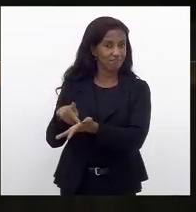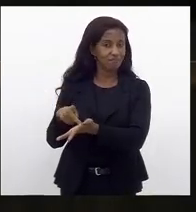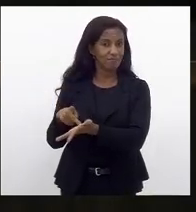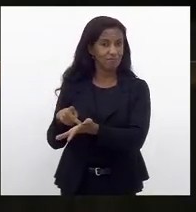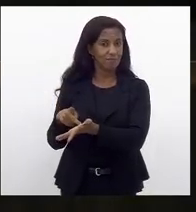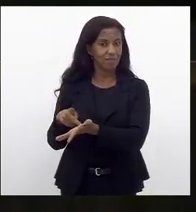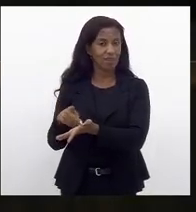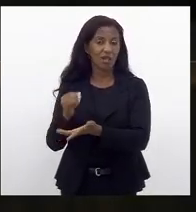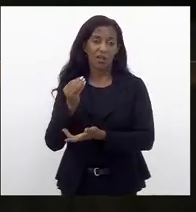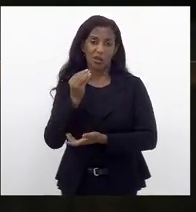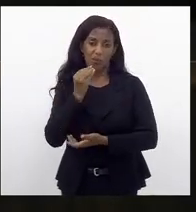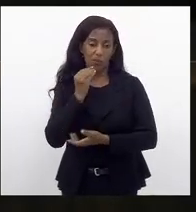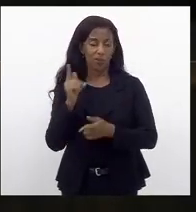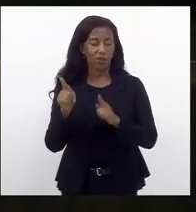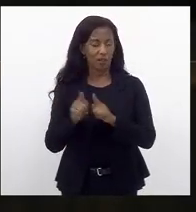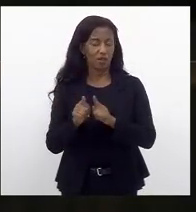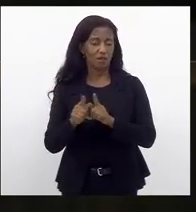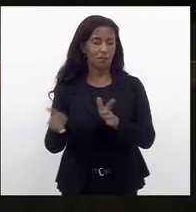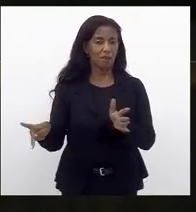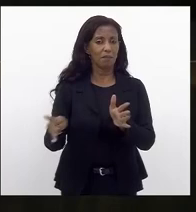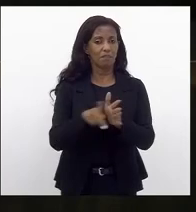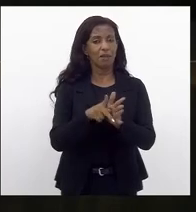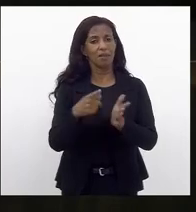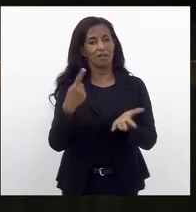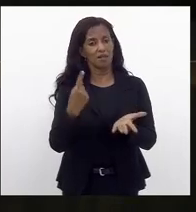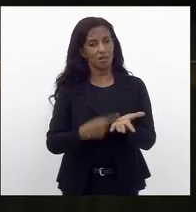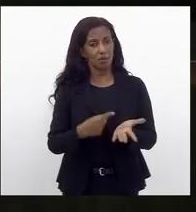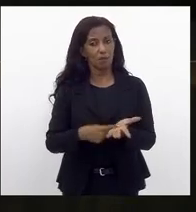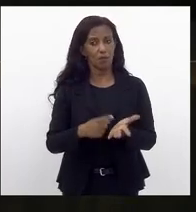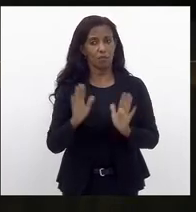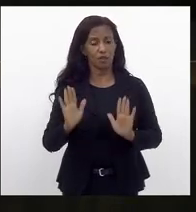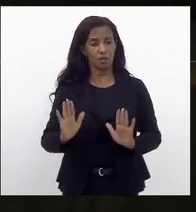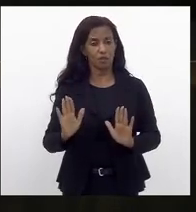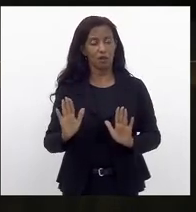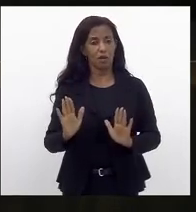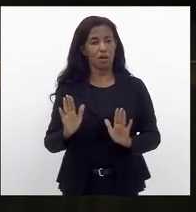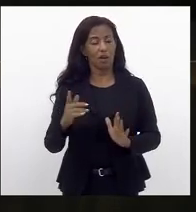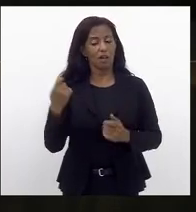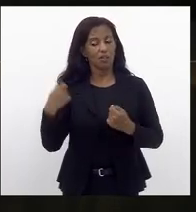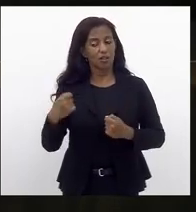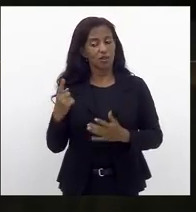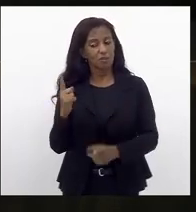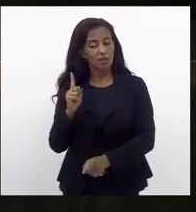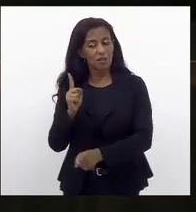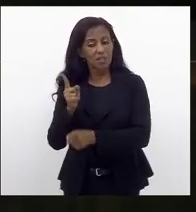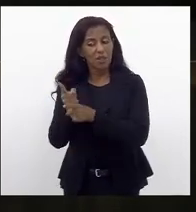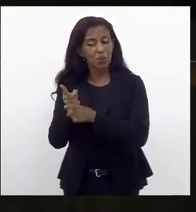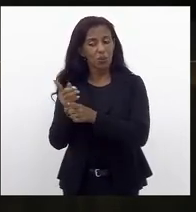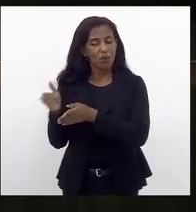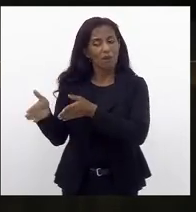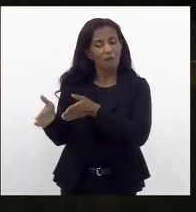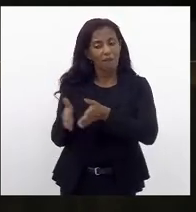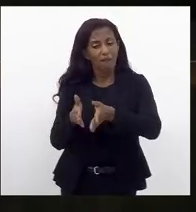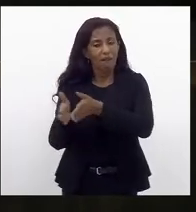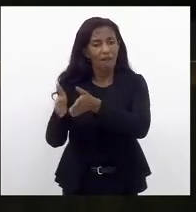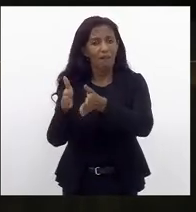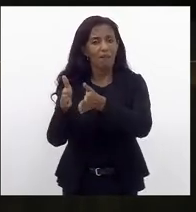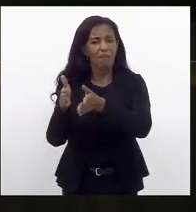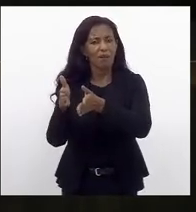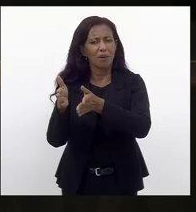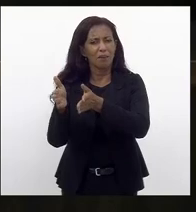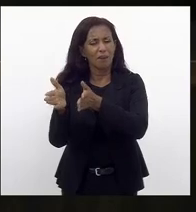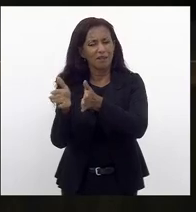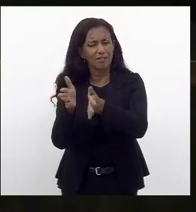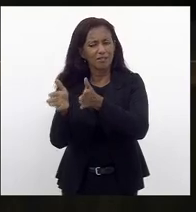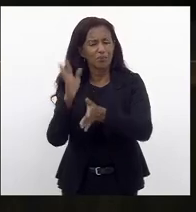poderia também fazer parte desse compromisso vai precisar encontrar quatro cinco seis caminhos porque te